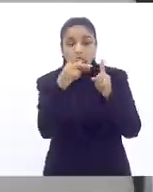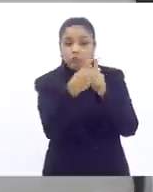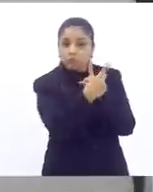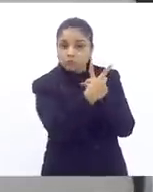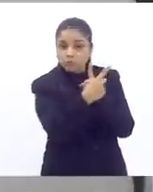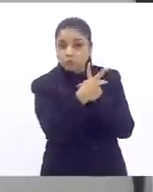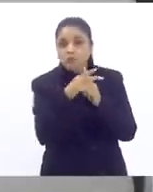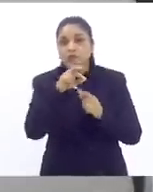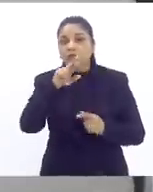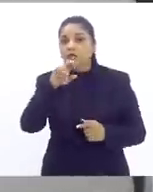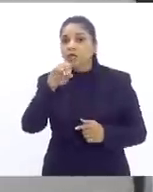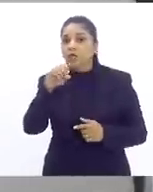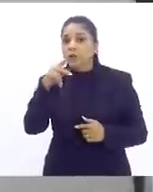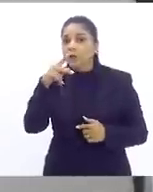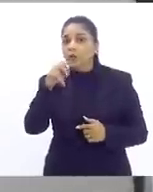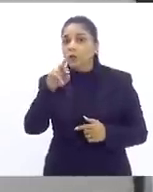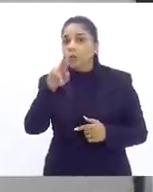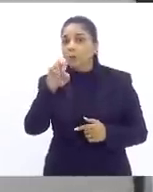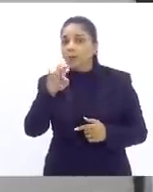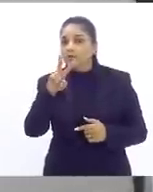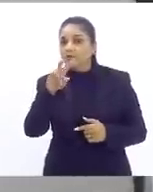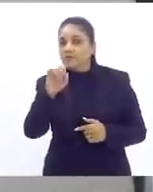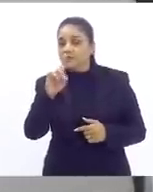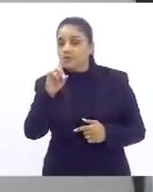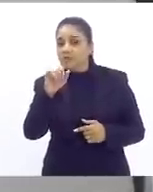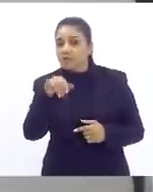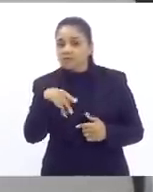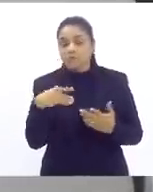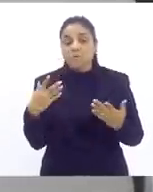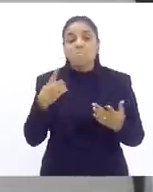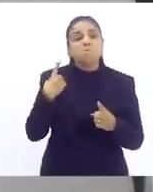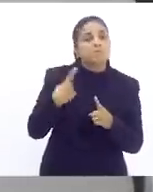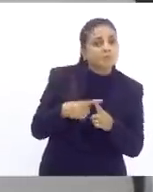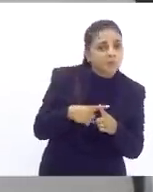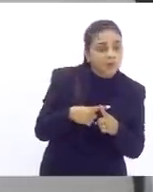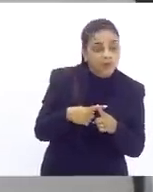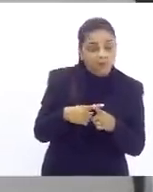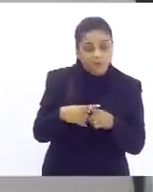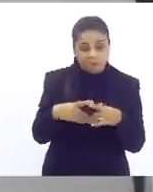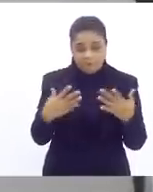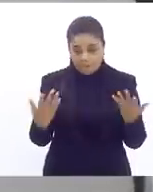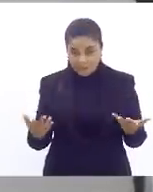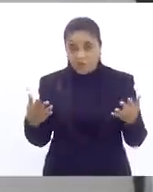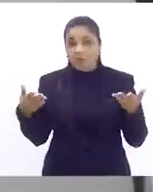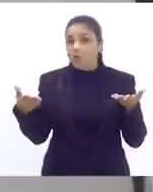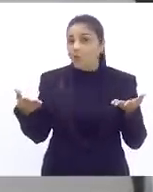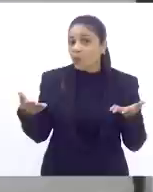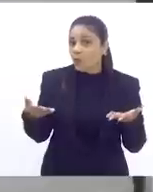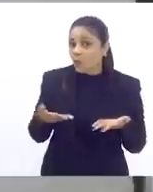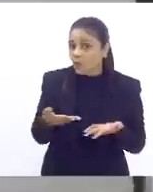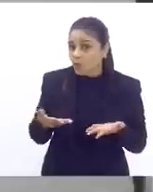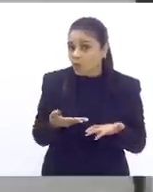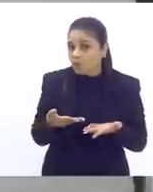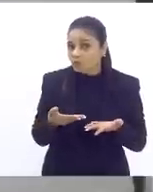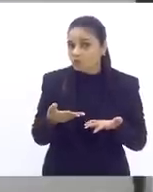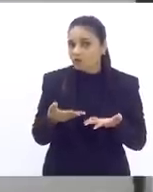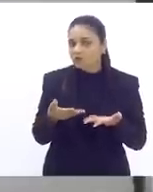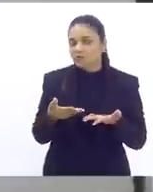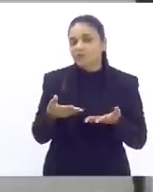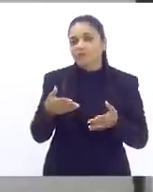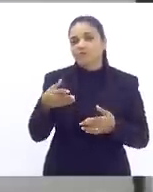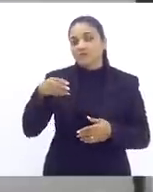quê hoje talvez só não saiba o número de inativo e